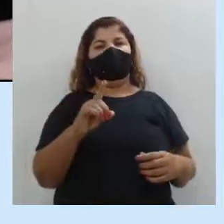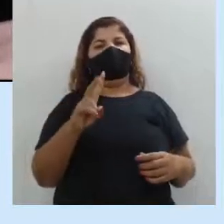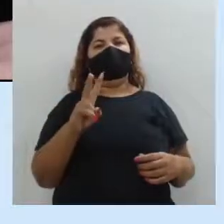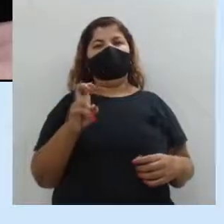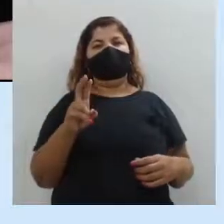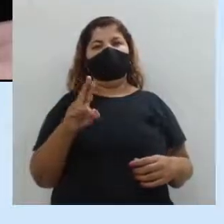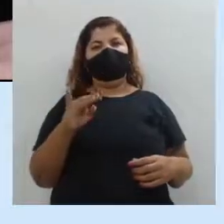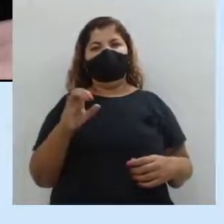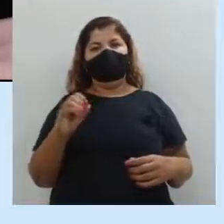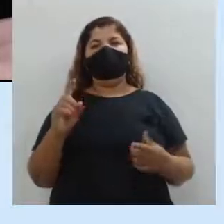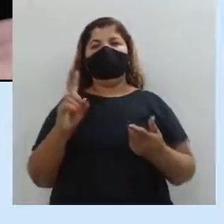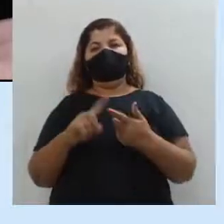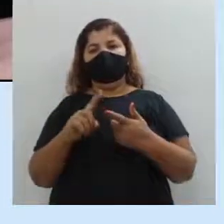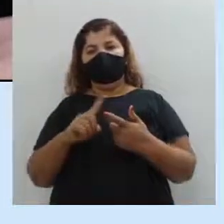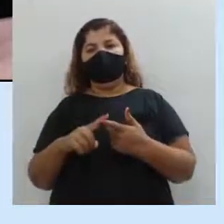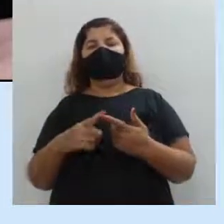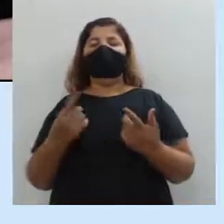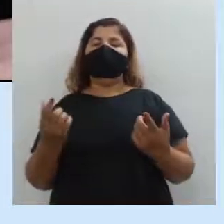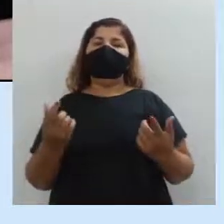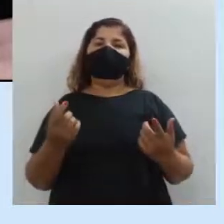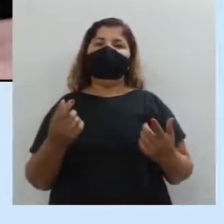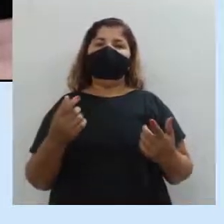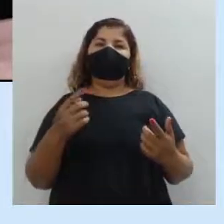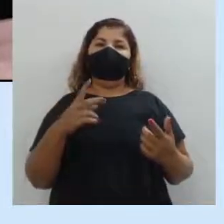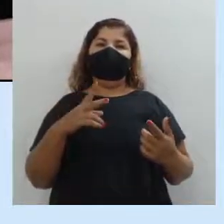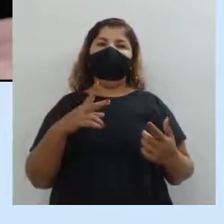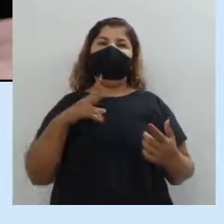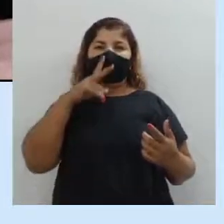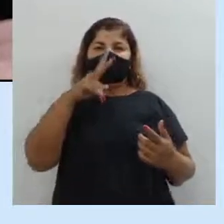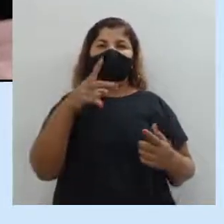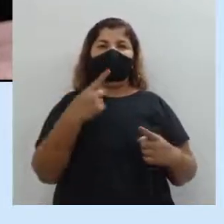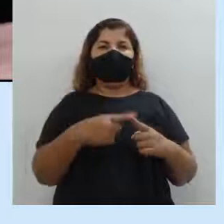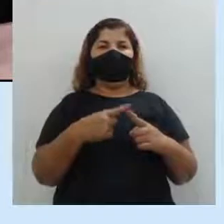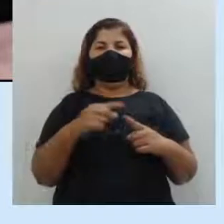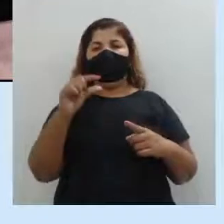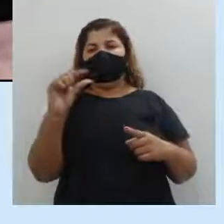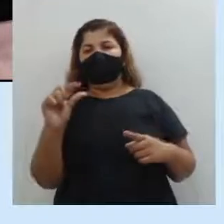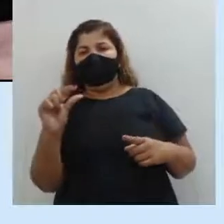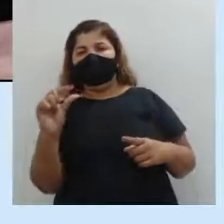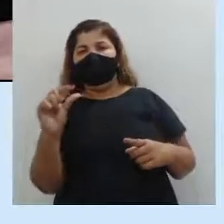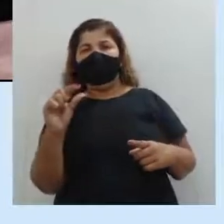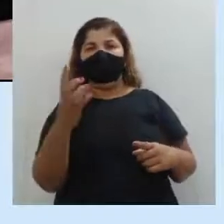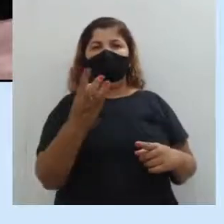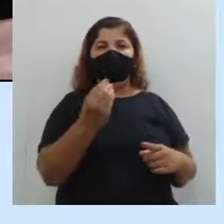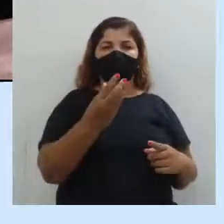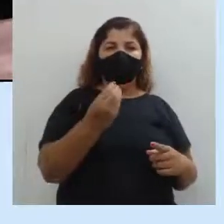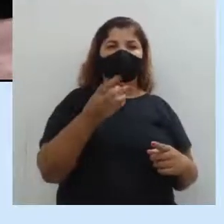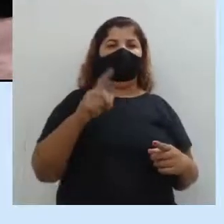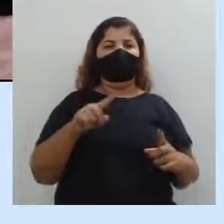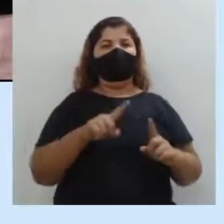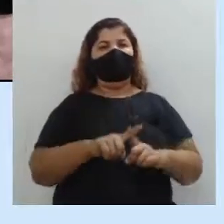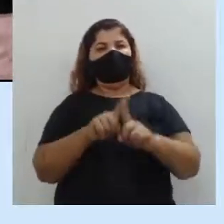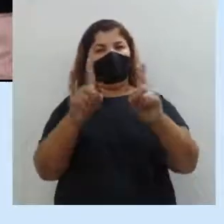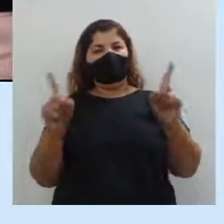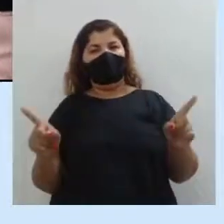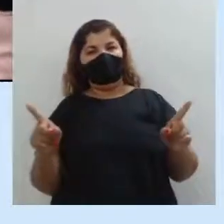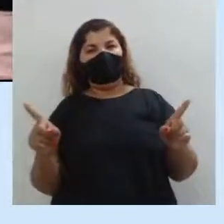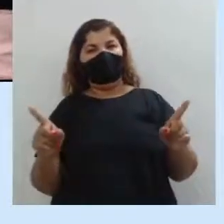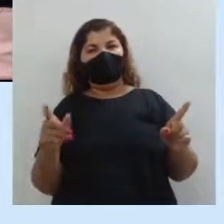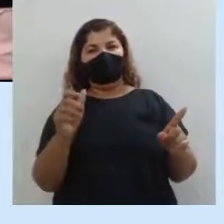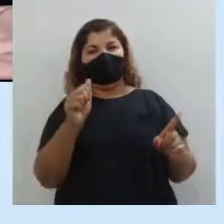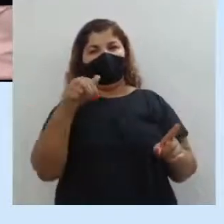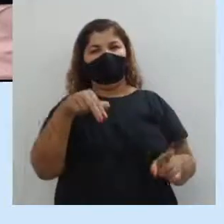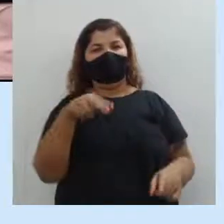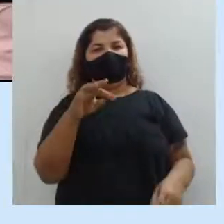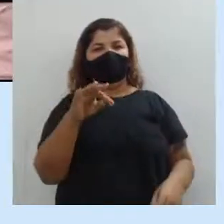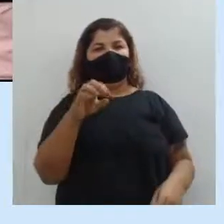é de intensidade, porque pouco é um advérbio de intensidade. Pouco, muito são até antônimos, né? Então, perceberam a